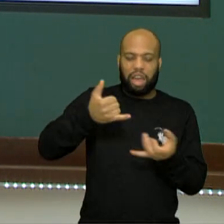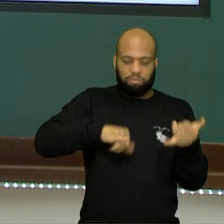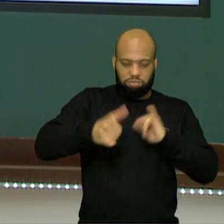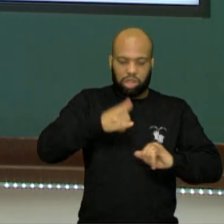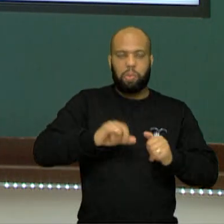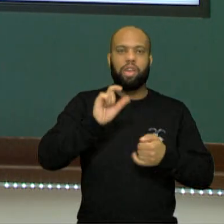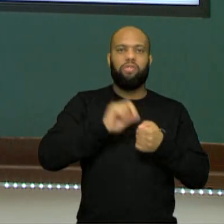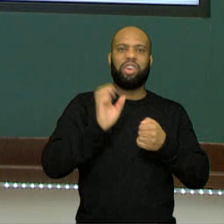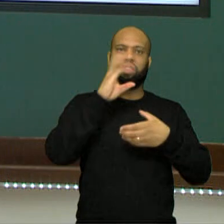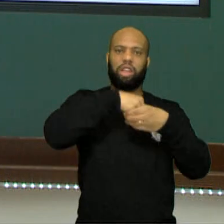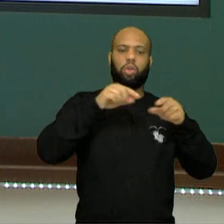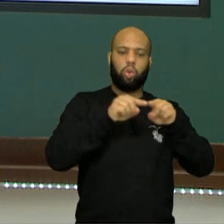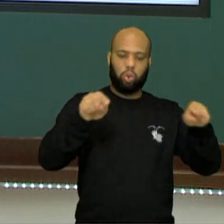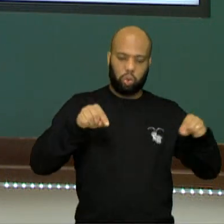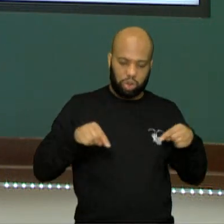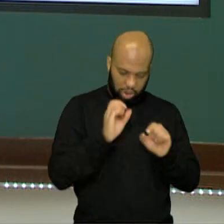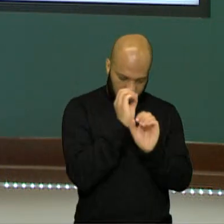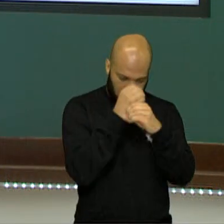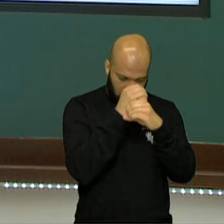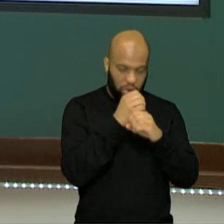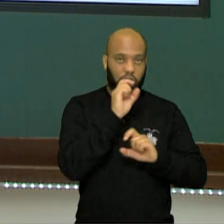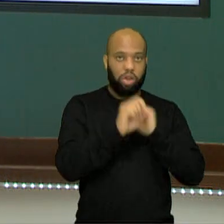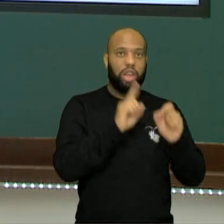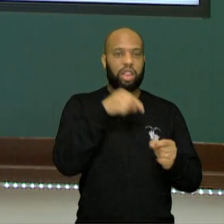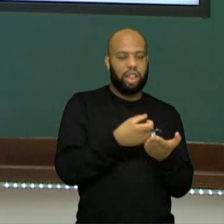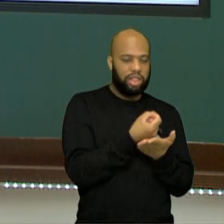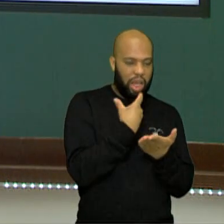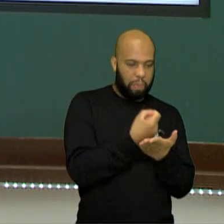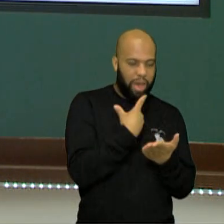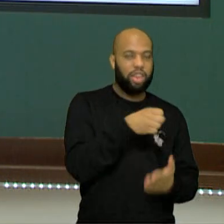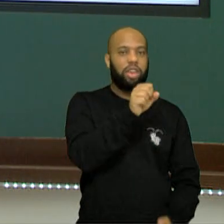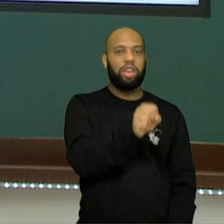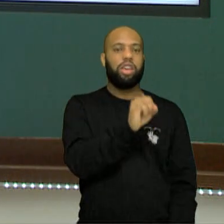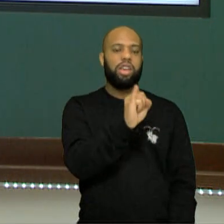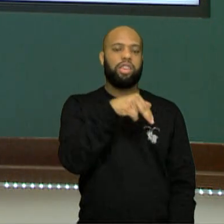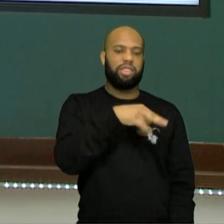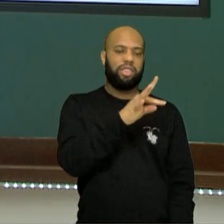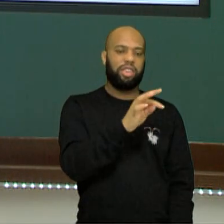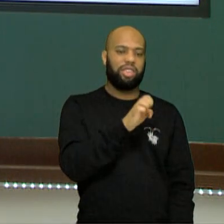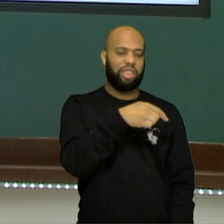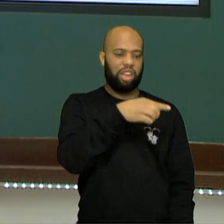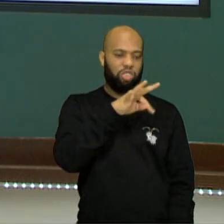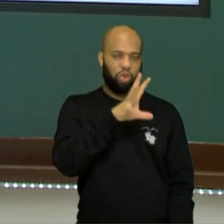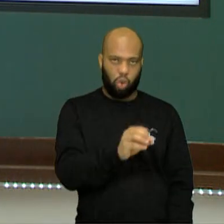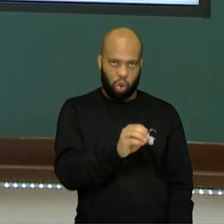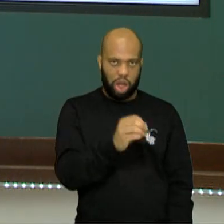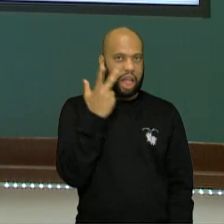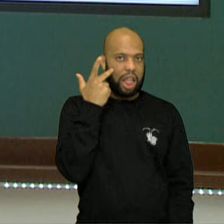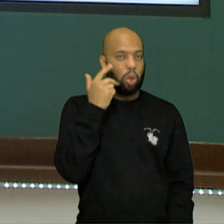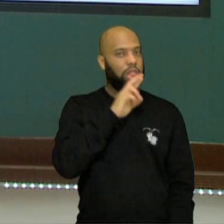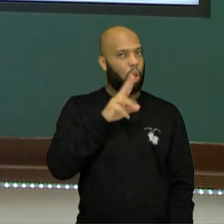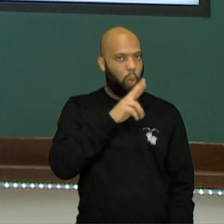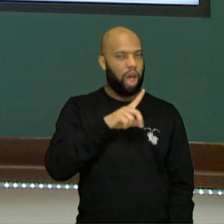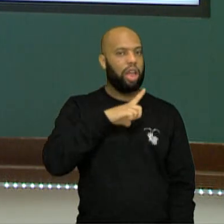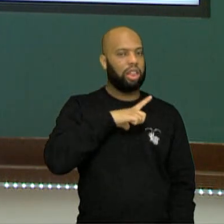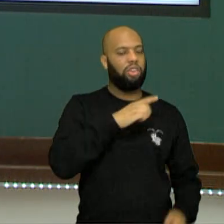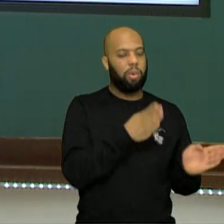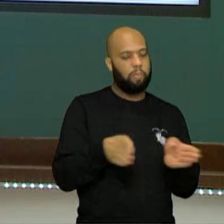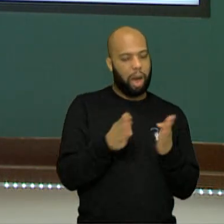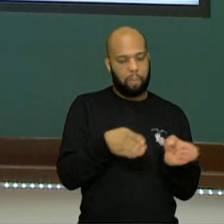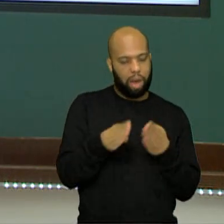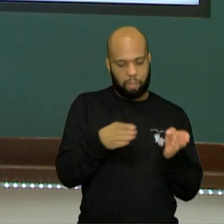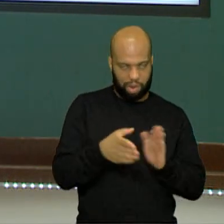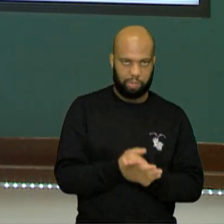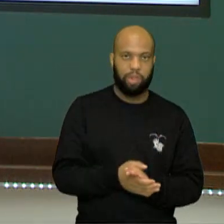Então, é o que a gente chama de remédio sintético, porque ele não é natural, ele foi sintetizado, tá?